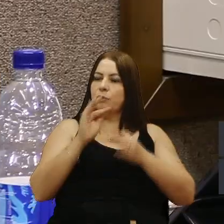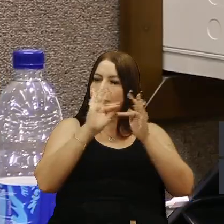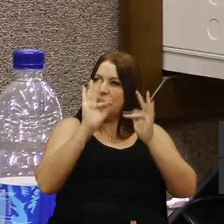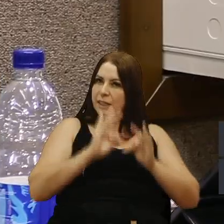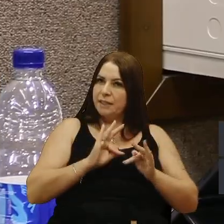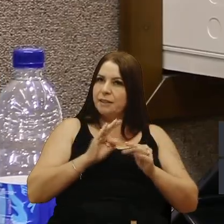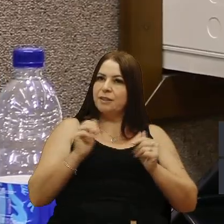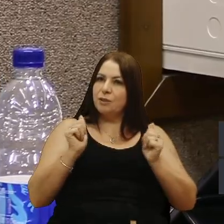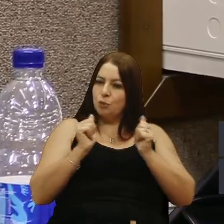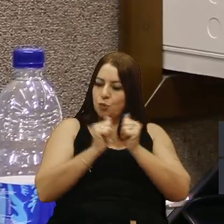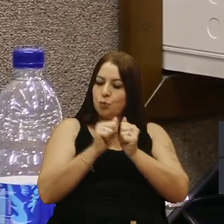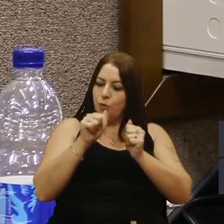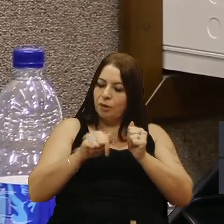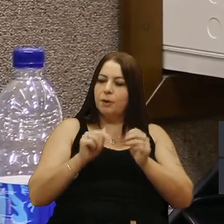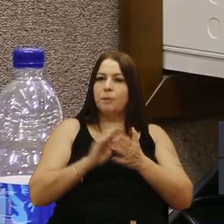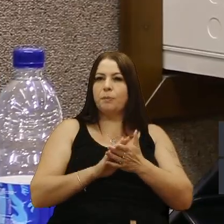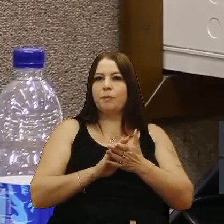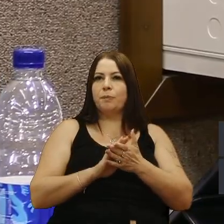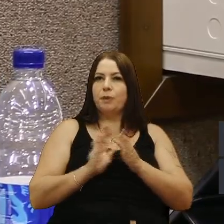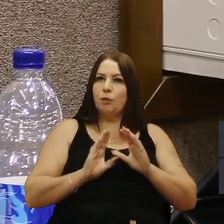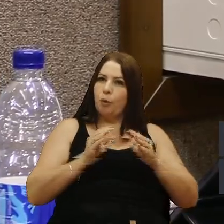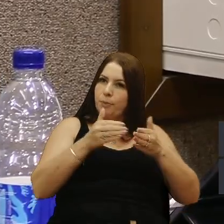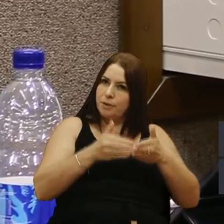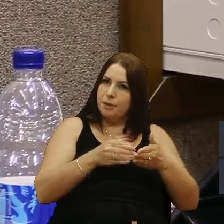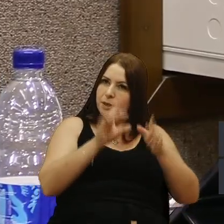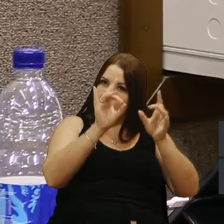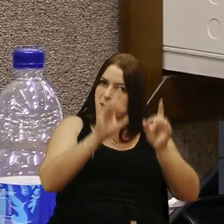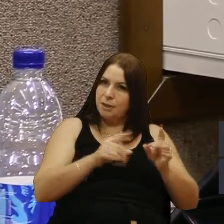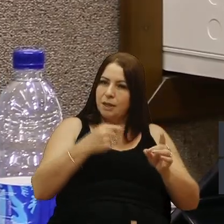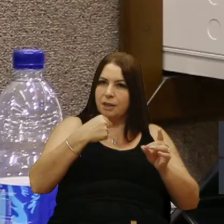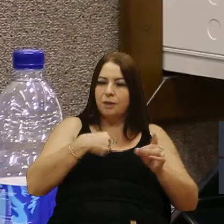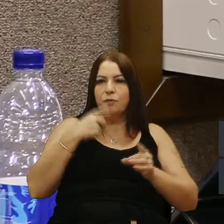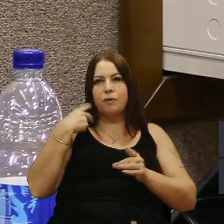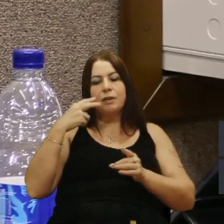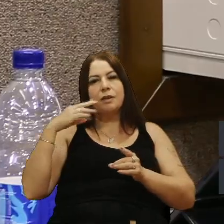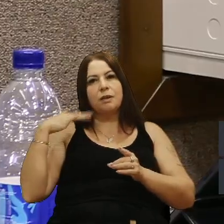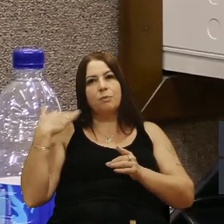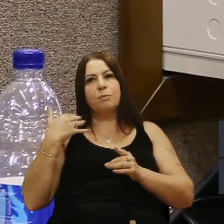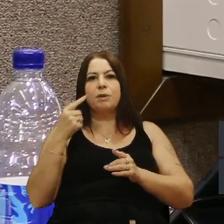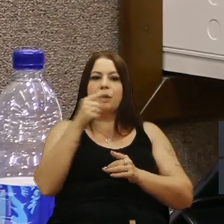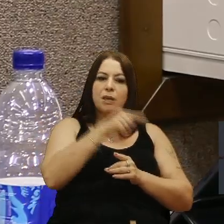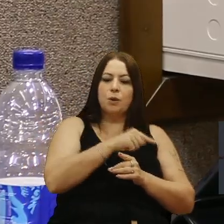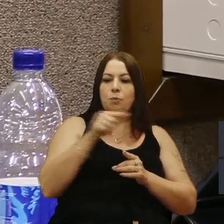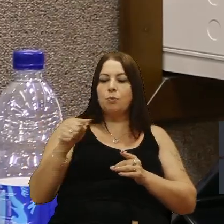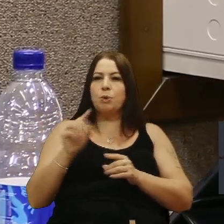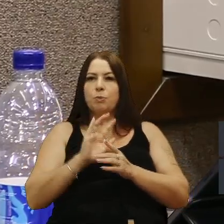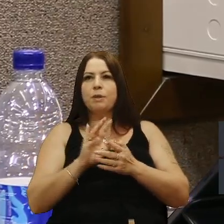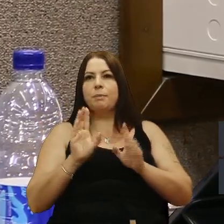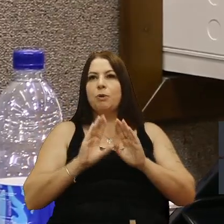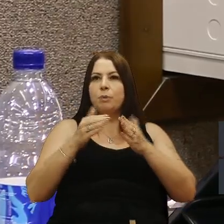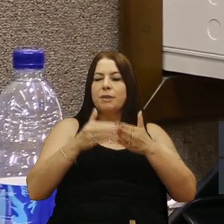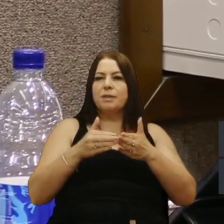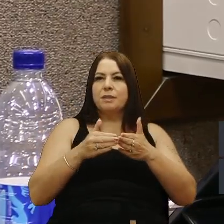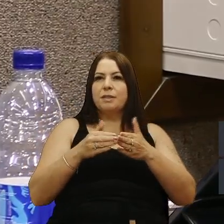de estar com o senhor nas comissões, especificamente eu, a vereadora Andressa em algumas, eu em outras. Na comissão da revisão do regimento interno, o senhor